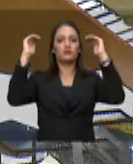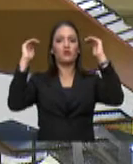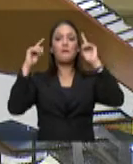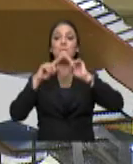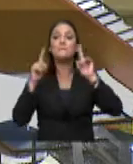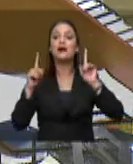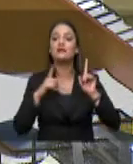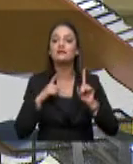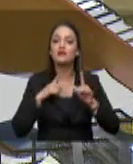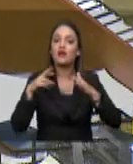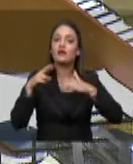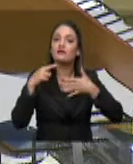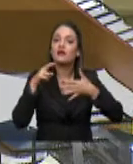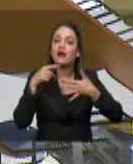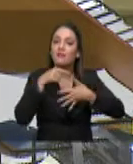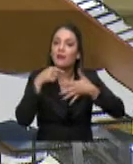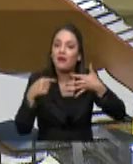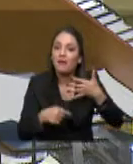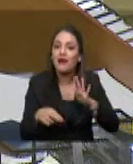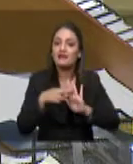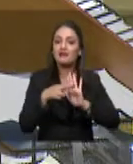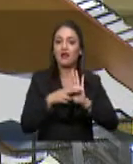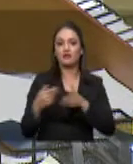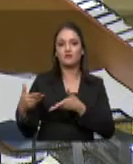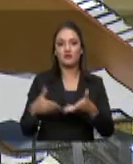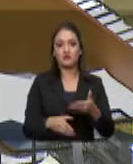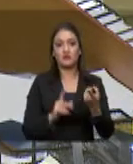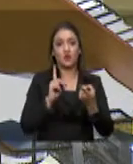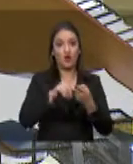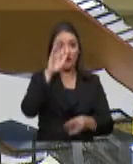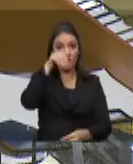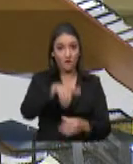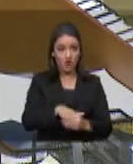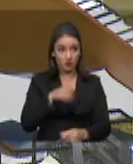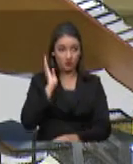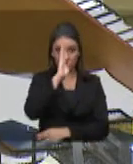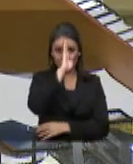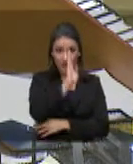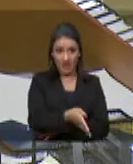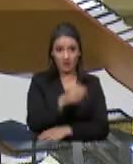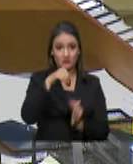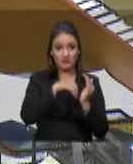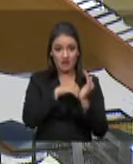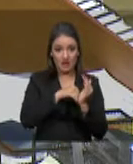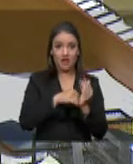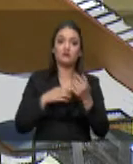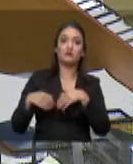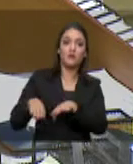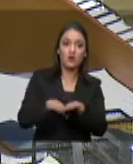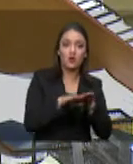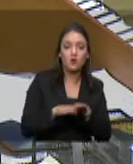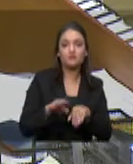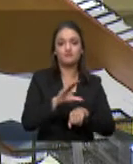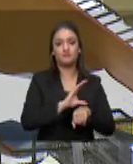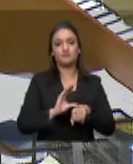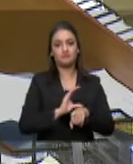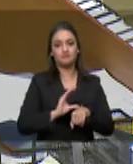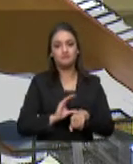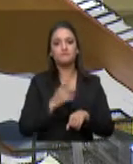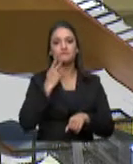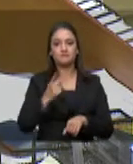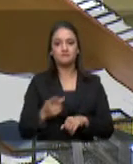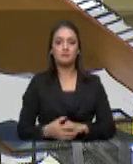instrumentos mínimos dessa participação, quais sejam a) o voto direto e secreto, com valor igual para todos, Constituição Federal, artigo 14,